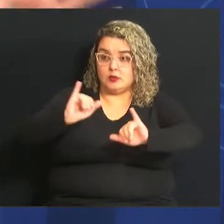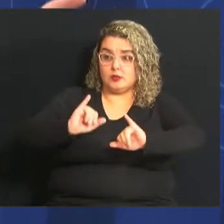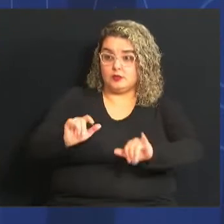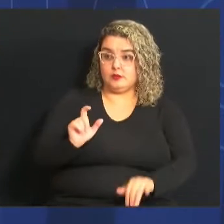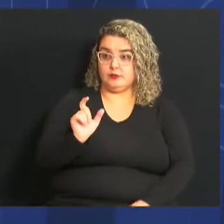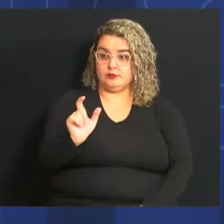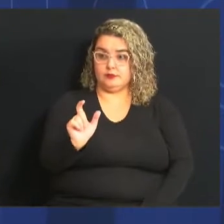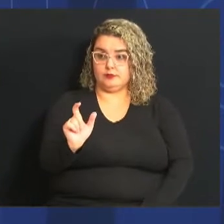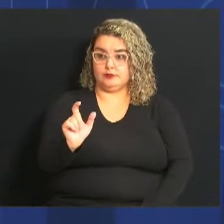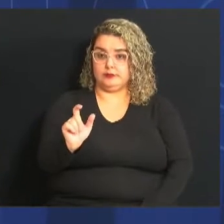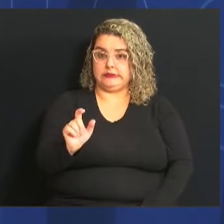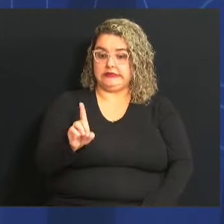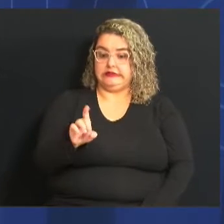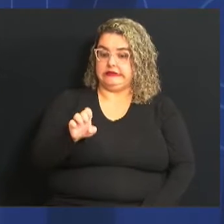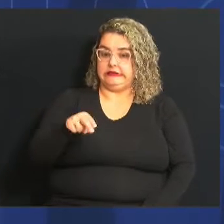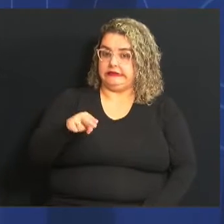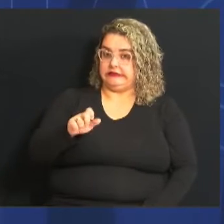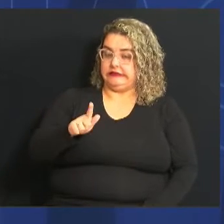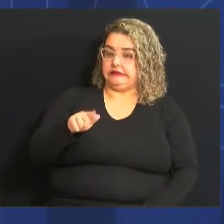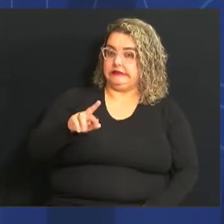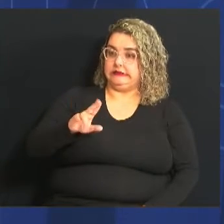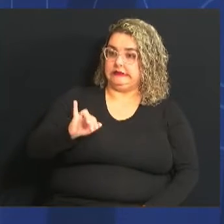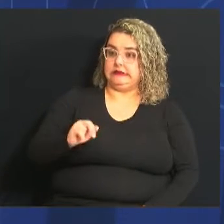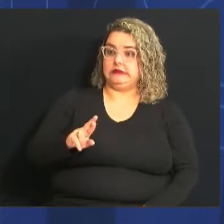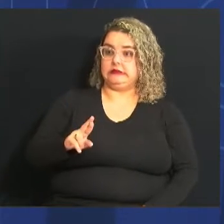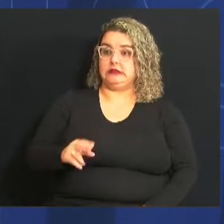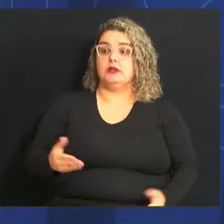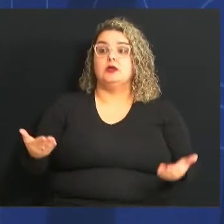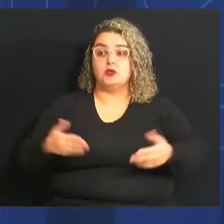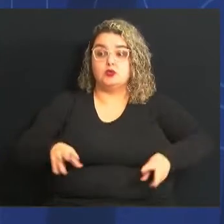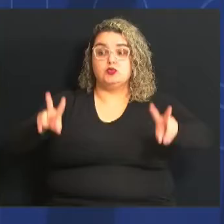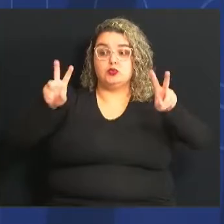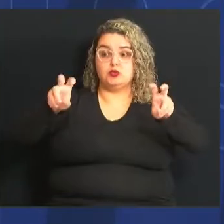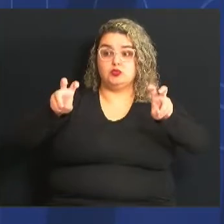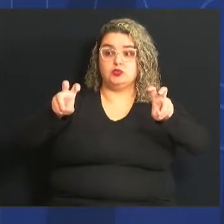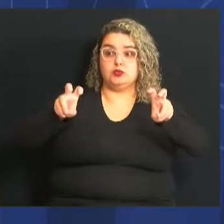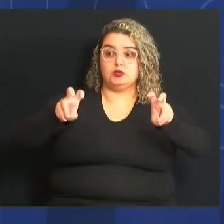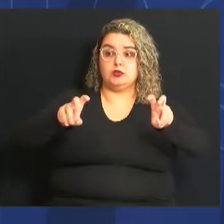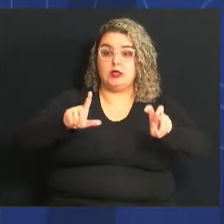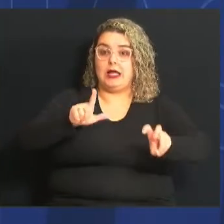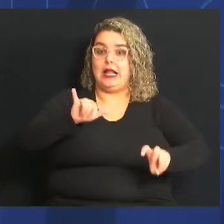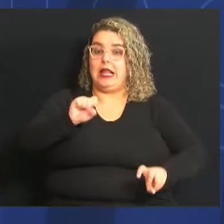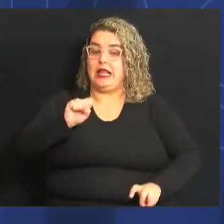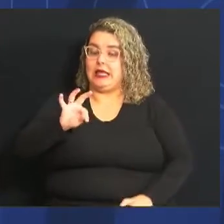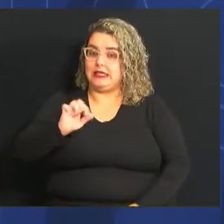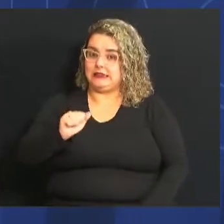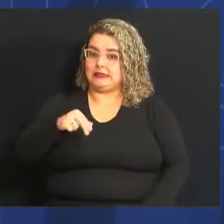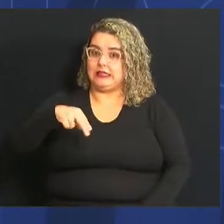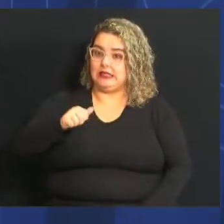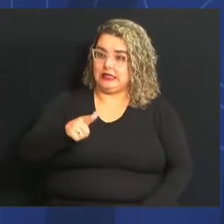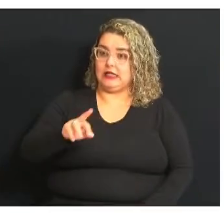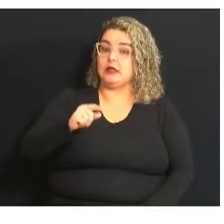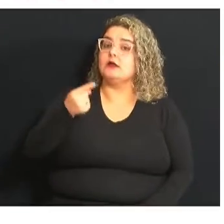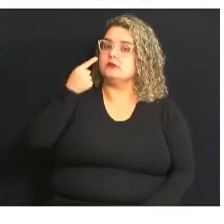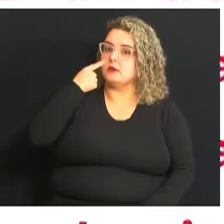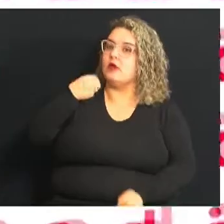palavra denegrir. E hoje a expressão racista é lista negra, então fica a